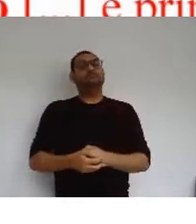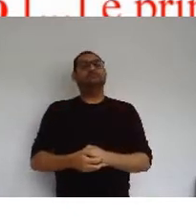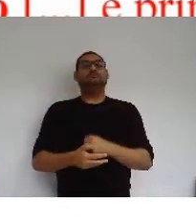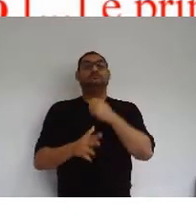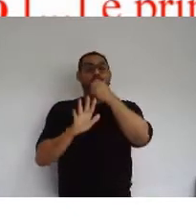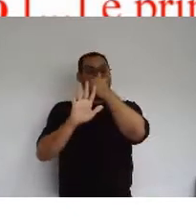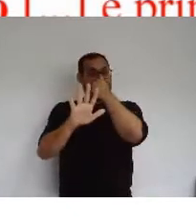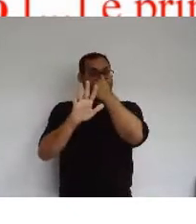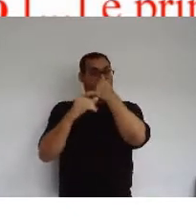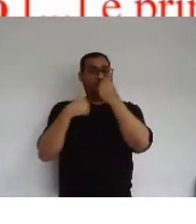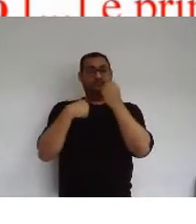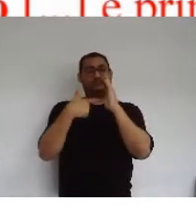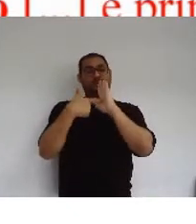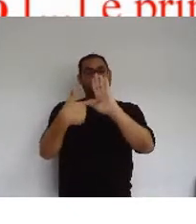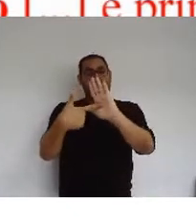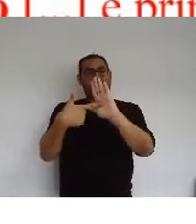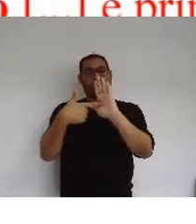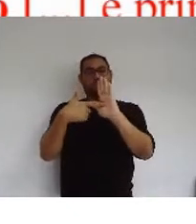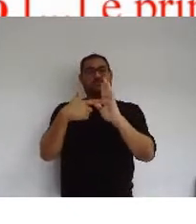seguir